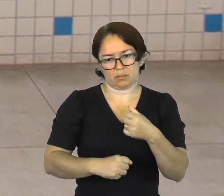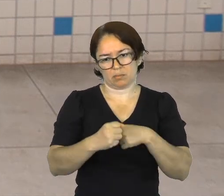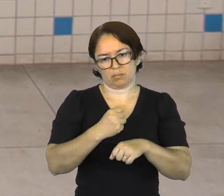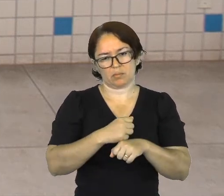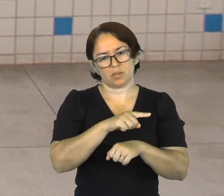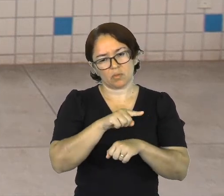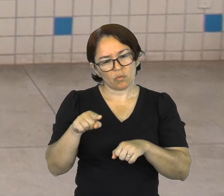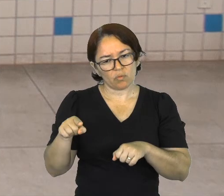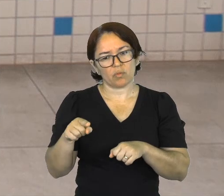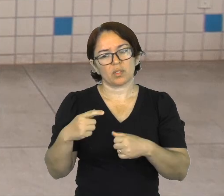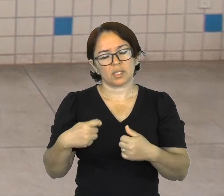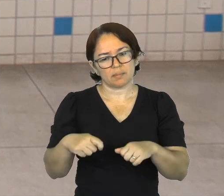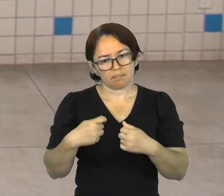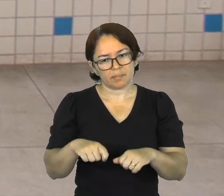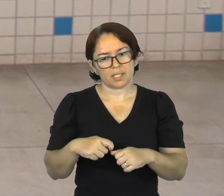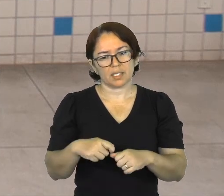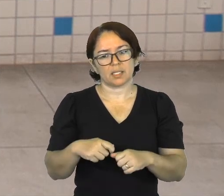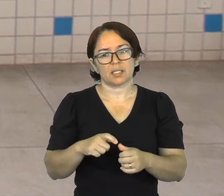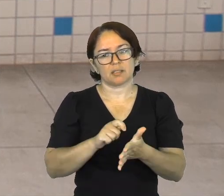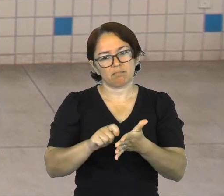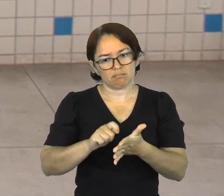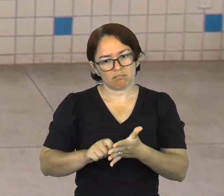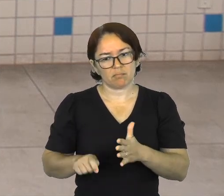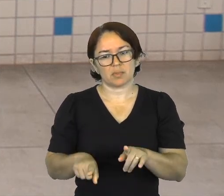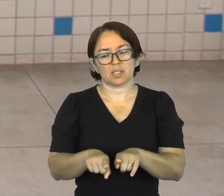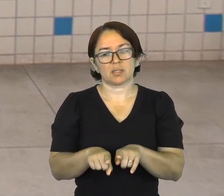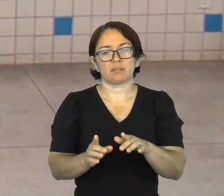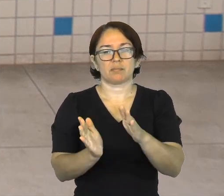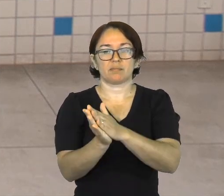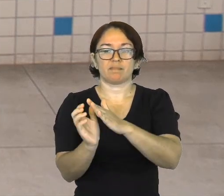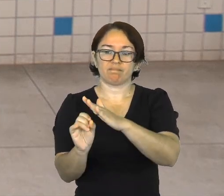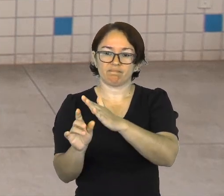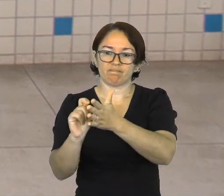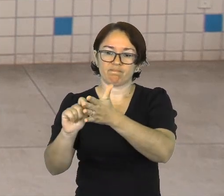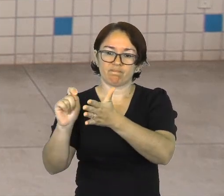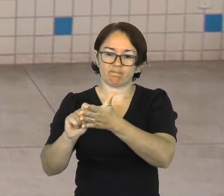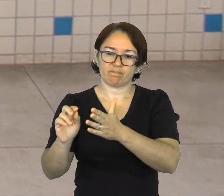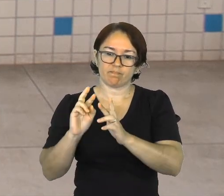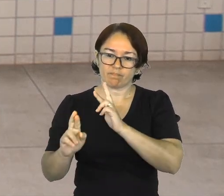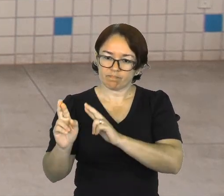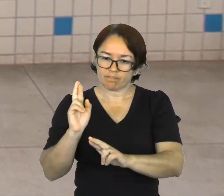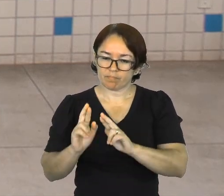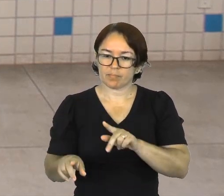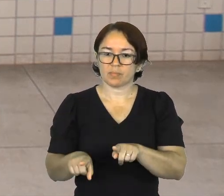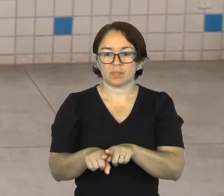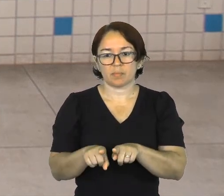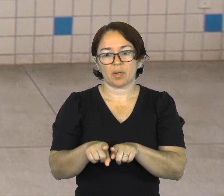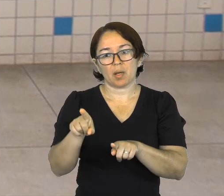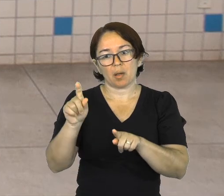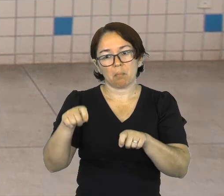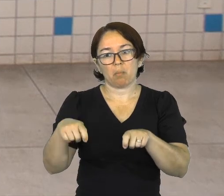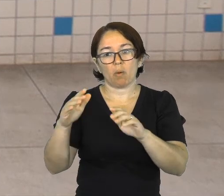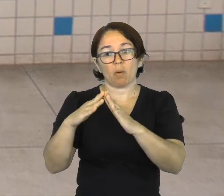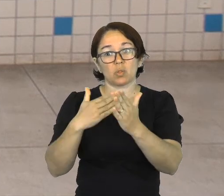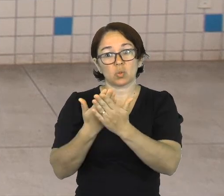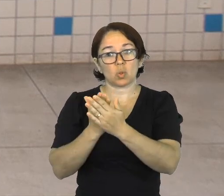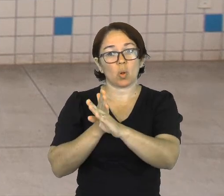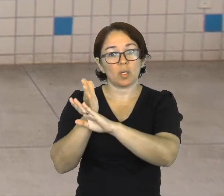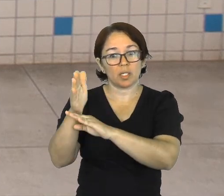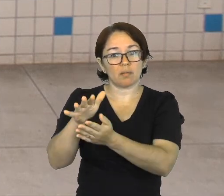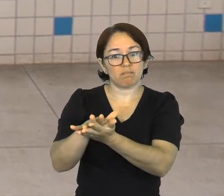atividades de extrema importância, respondam na plataforma, busque os blocos de atividades na escola. Se você não tem como ir à